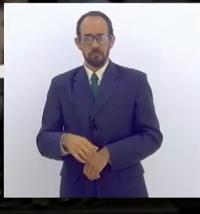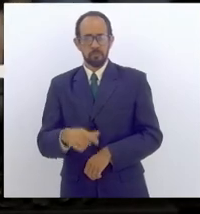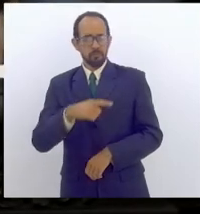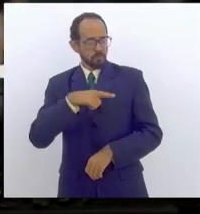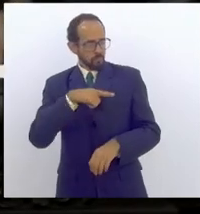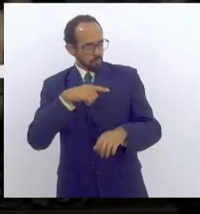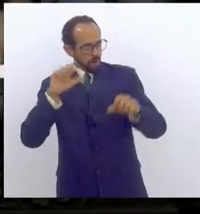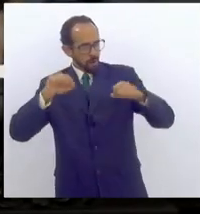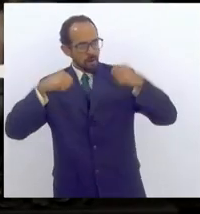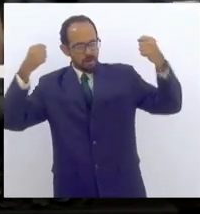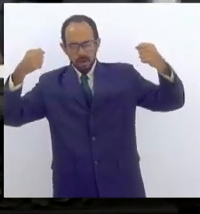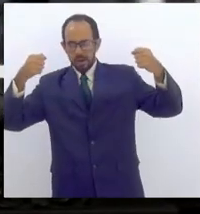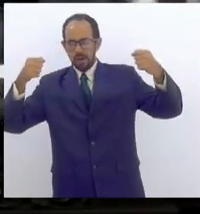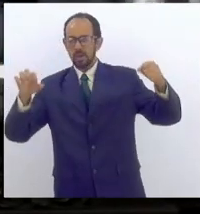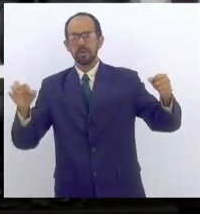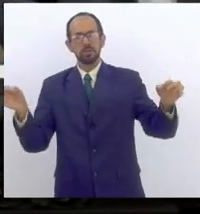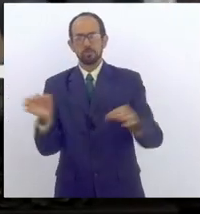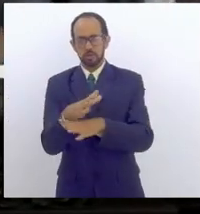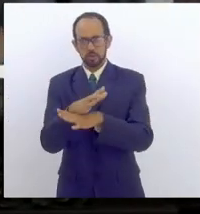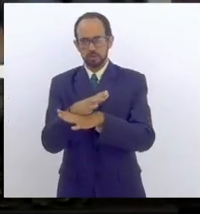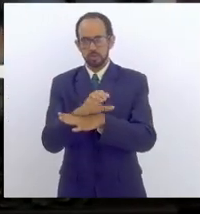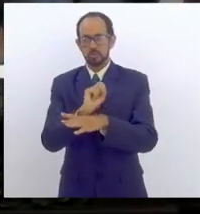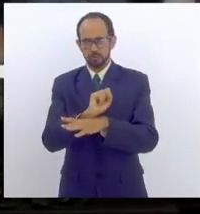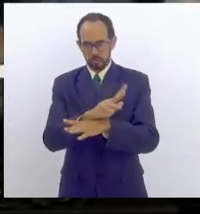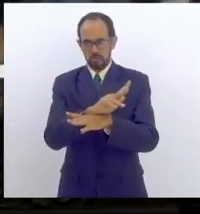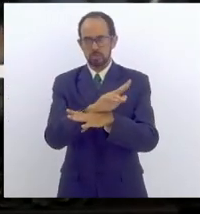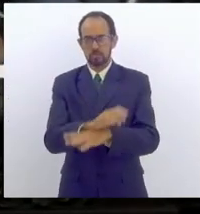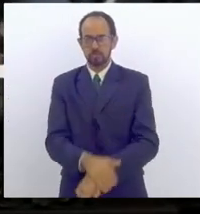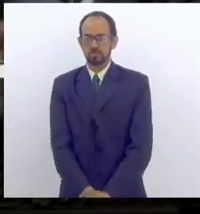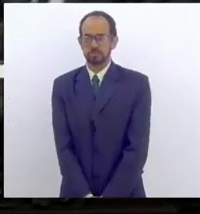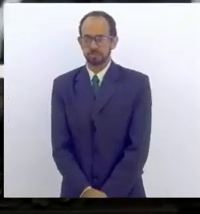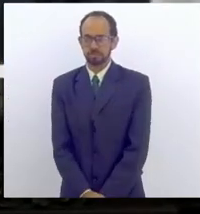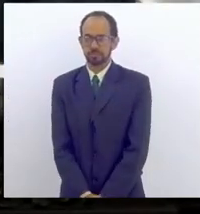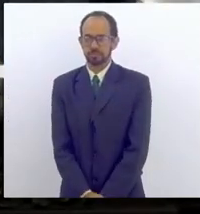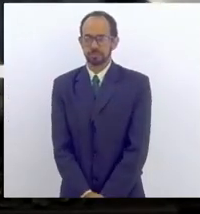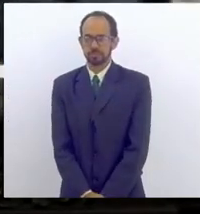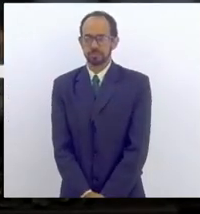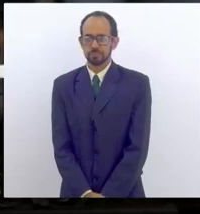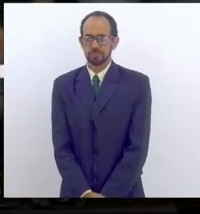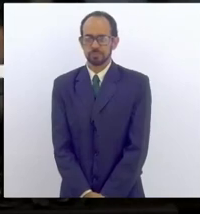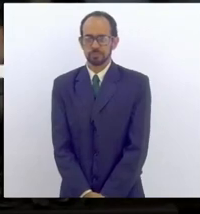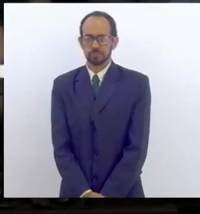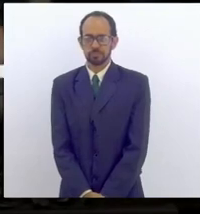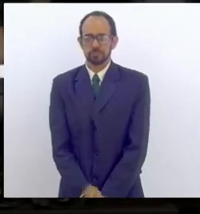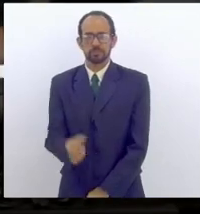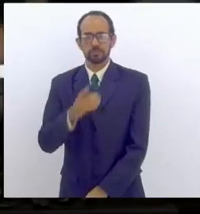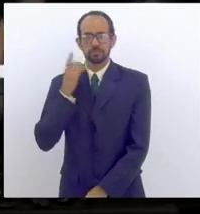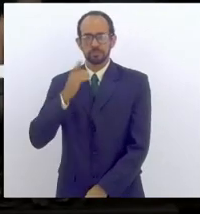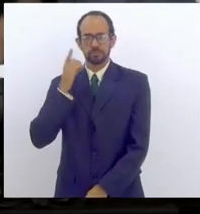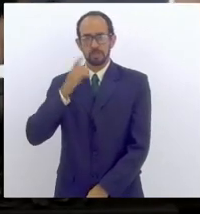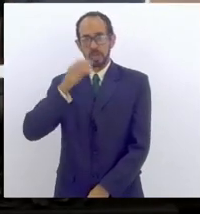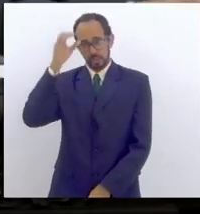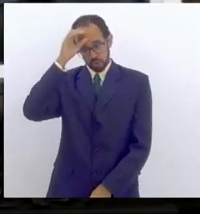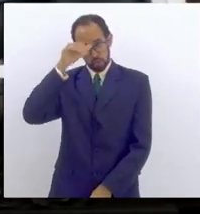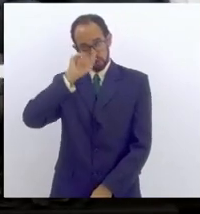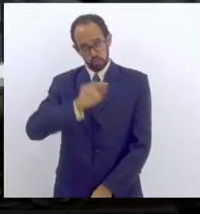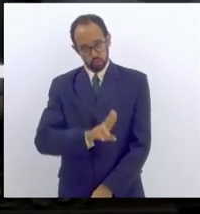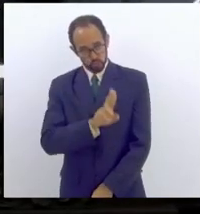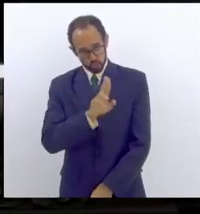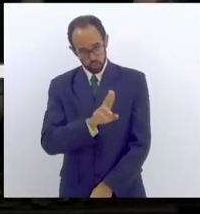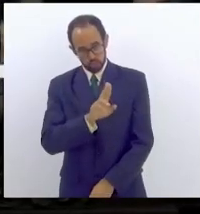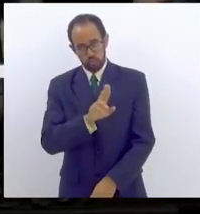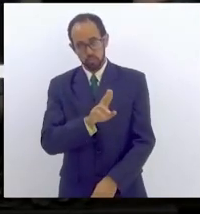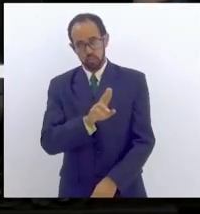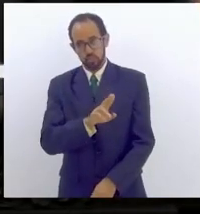está o painel também? Não está. Não está. Bom. Deputada Tia Ju, pode, deputada Marta